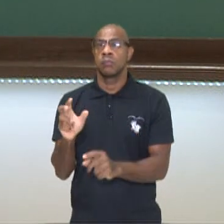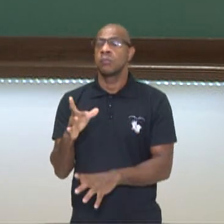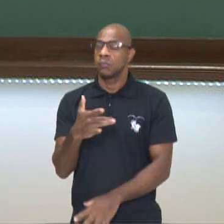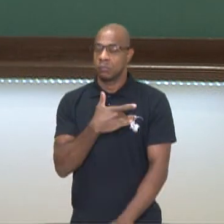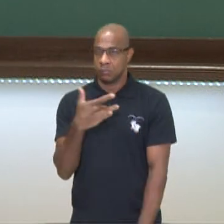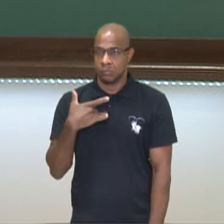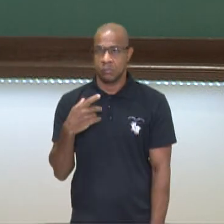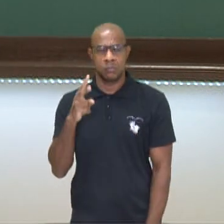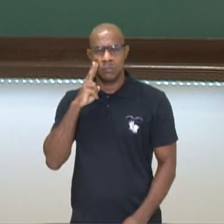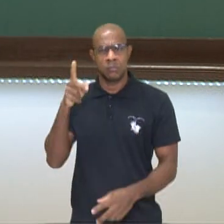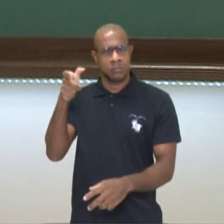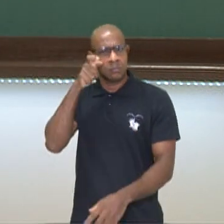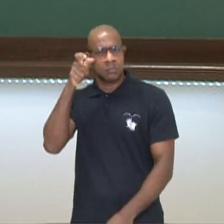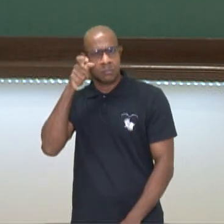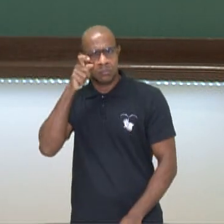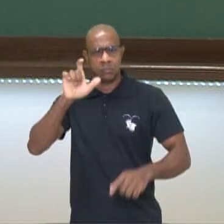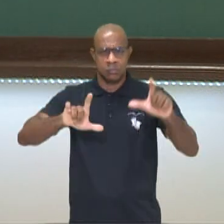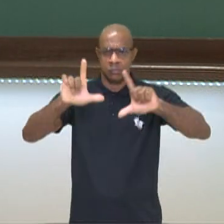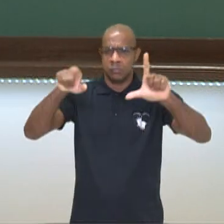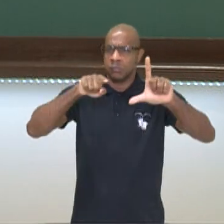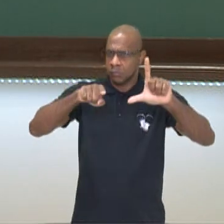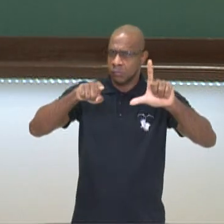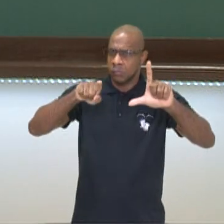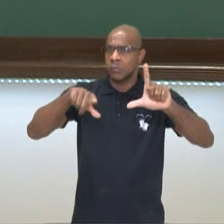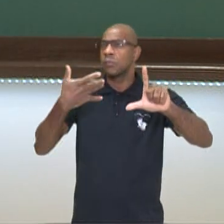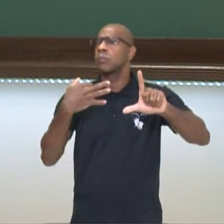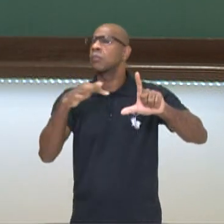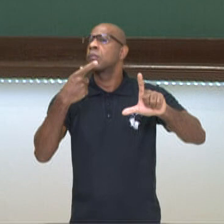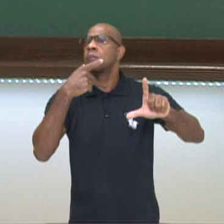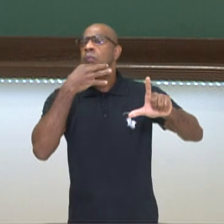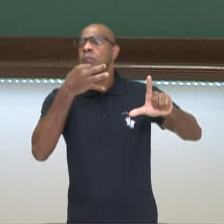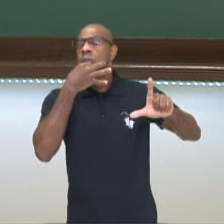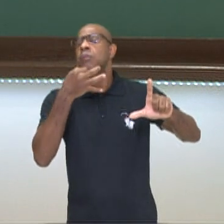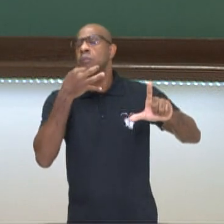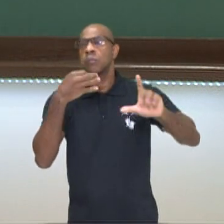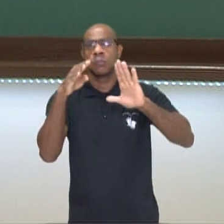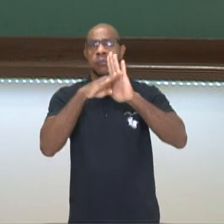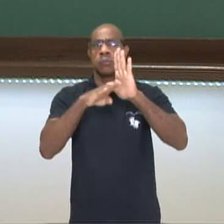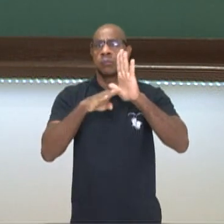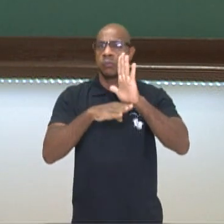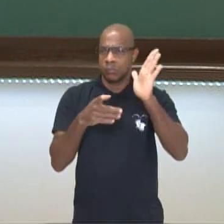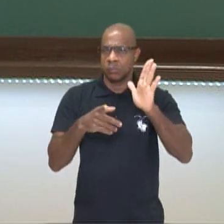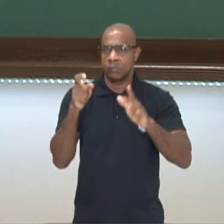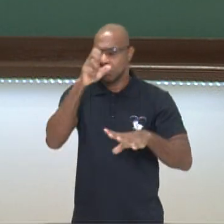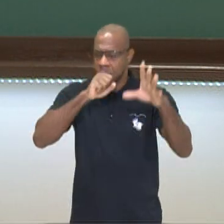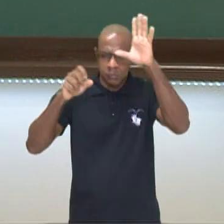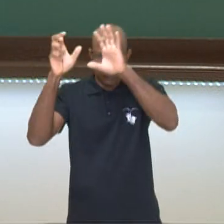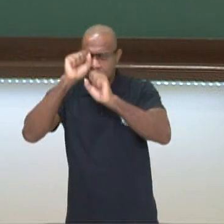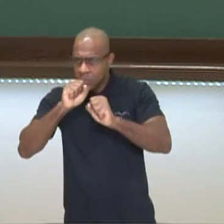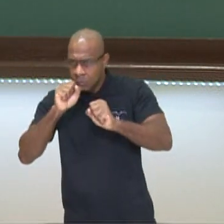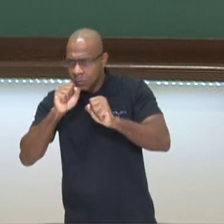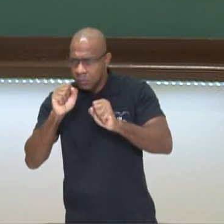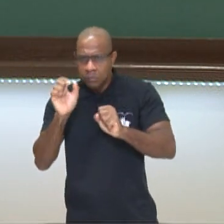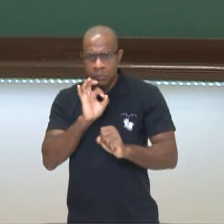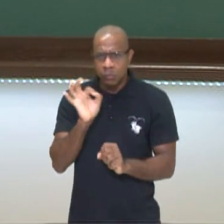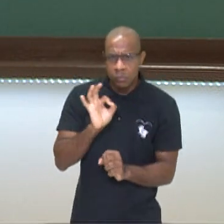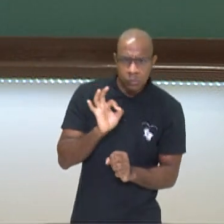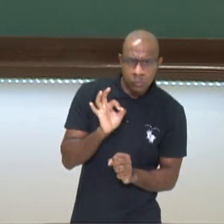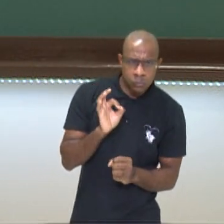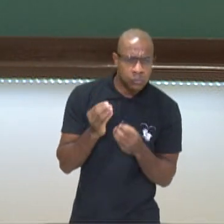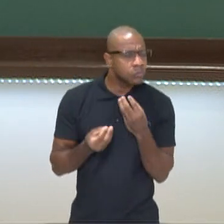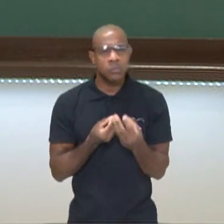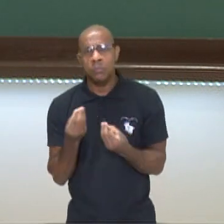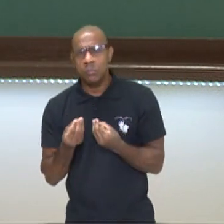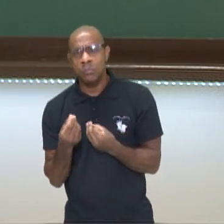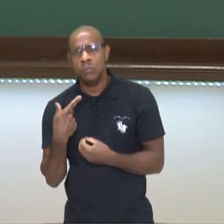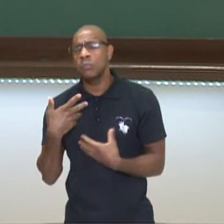esses programas? E qual é a sua opinião sobre esses programas? Você aprende com eles ou não?